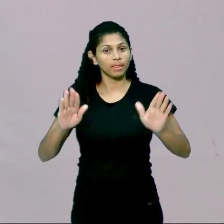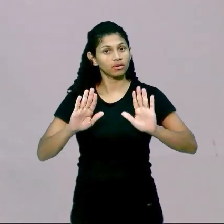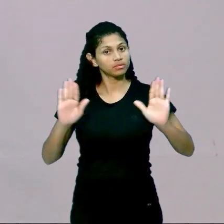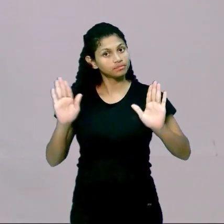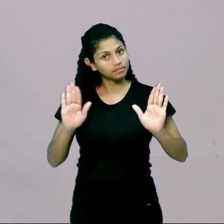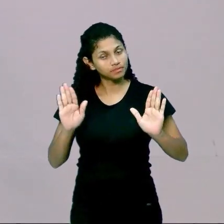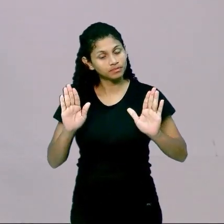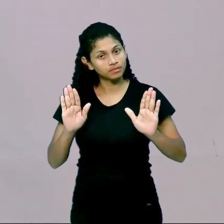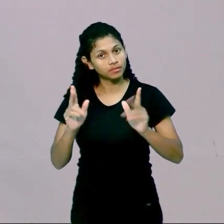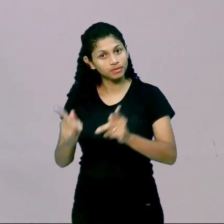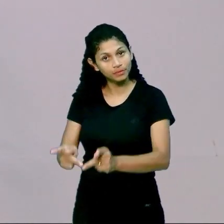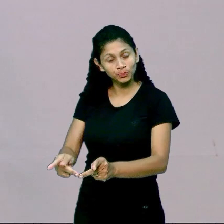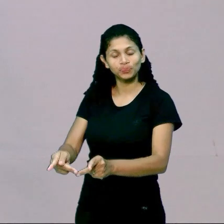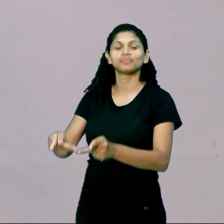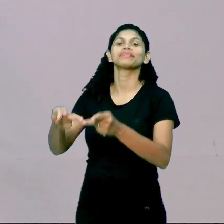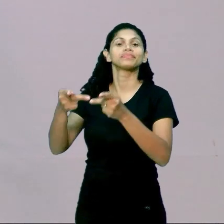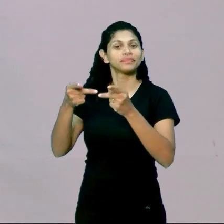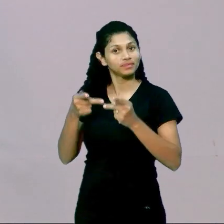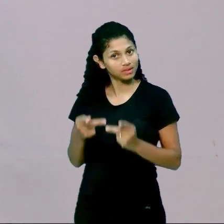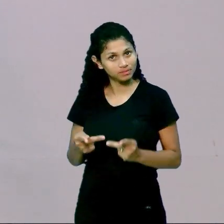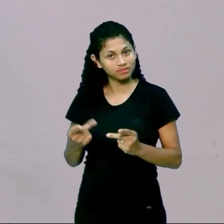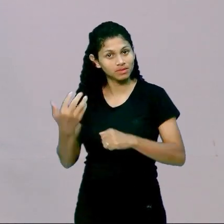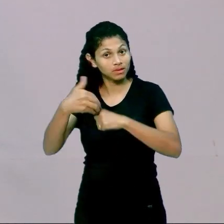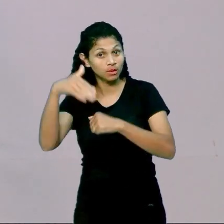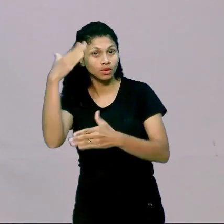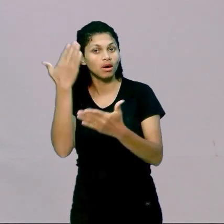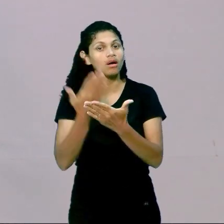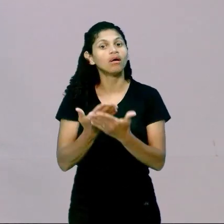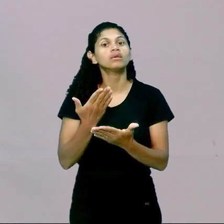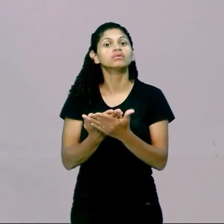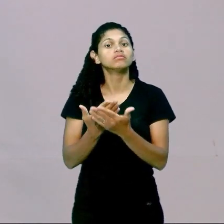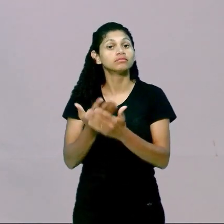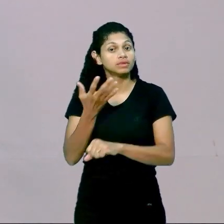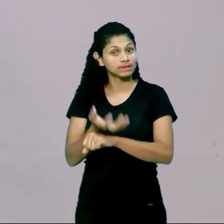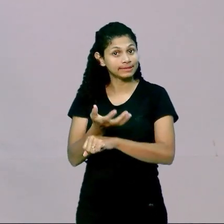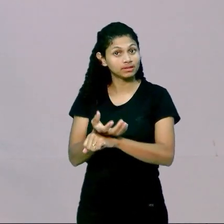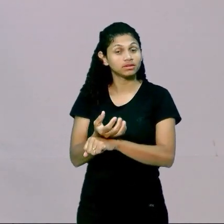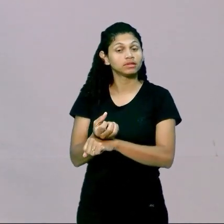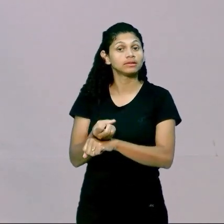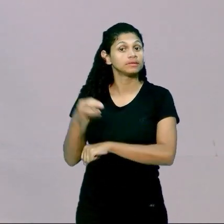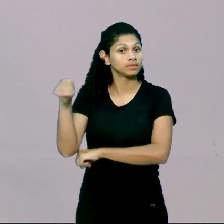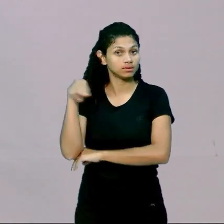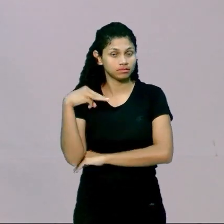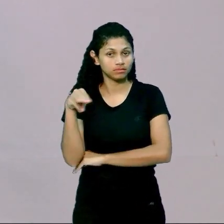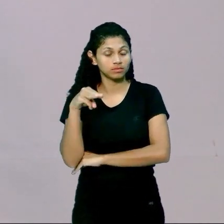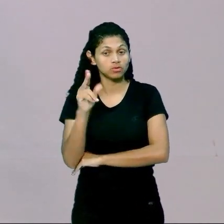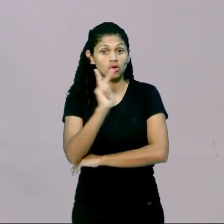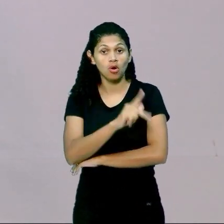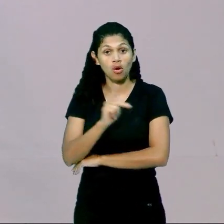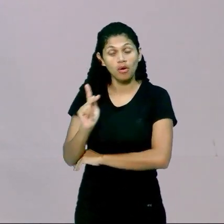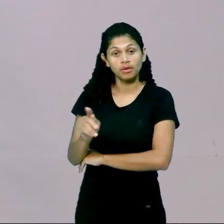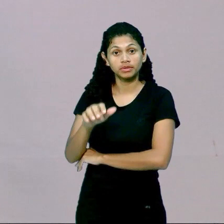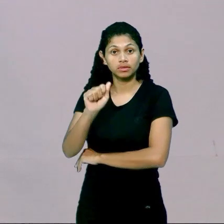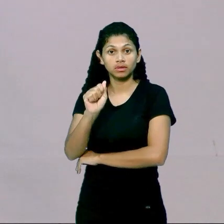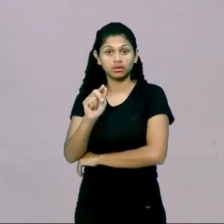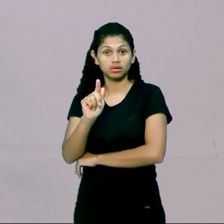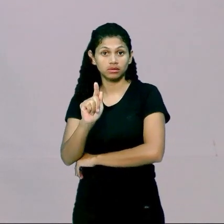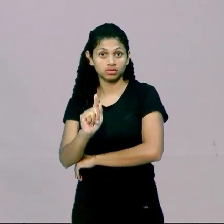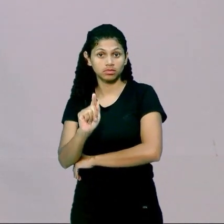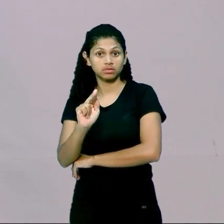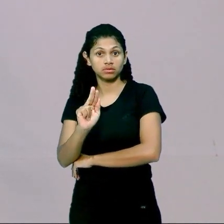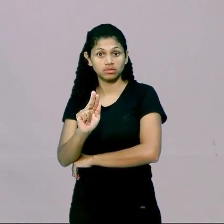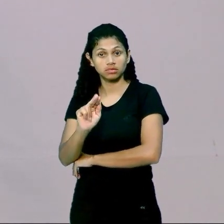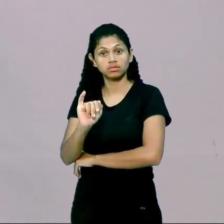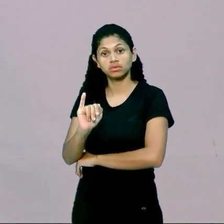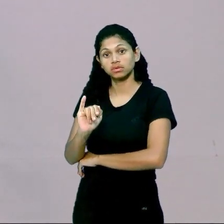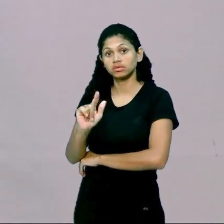Olá, seja muito bem-vindo a mais uma aula de matemática. Eu sou o professor Áquila e na aula de